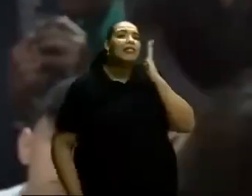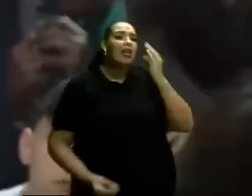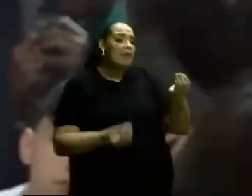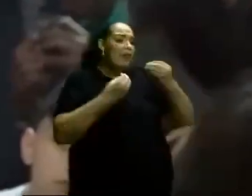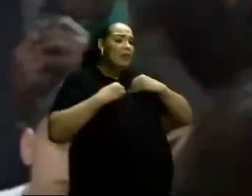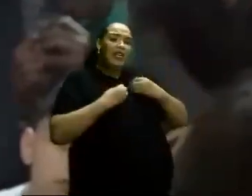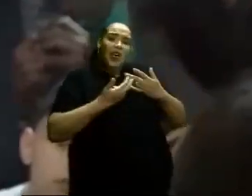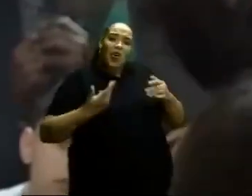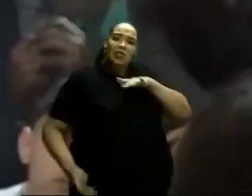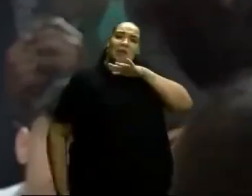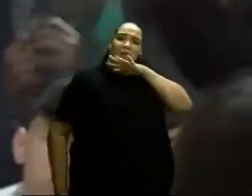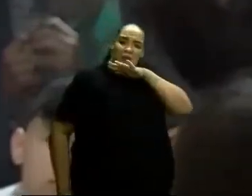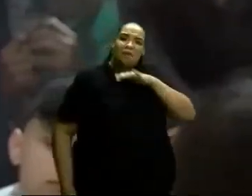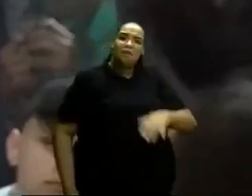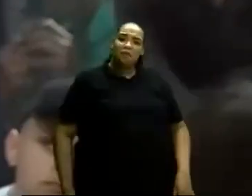dar vinagre.